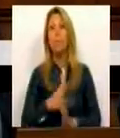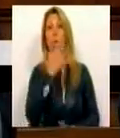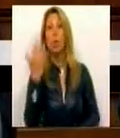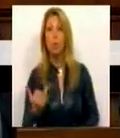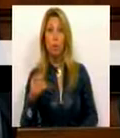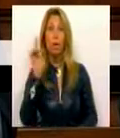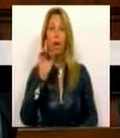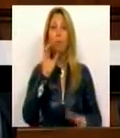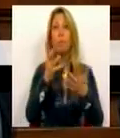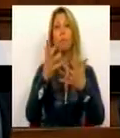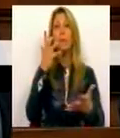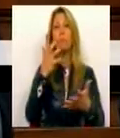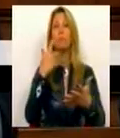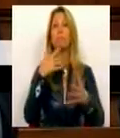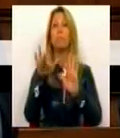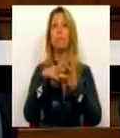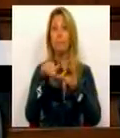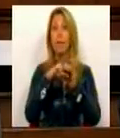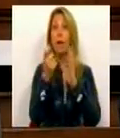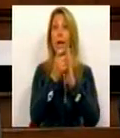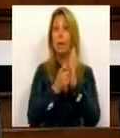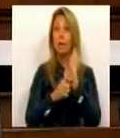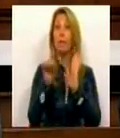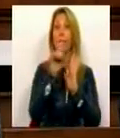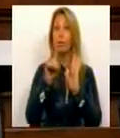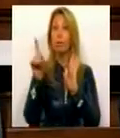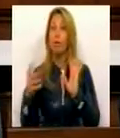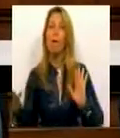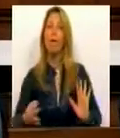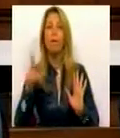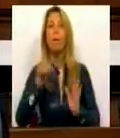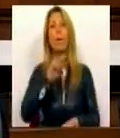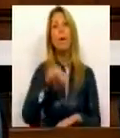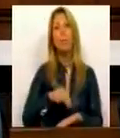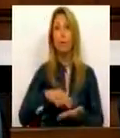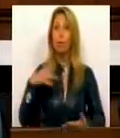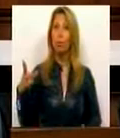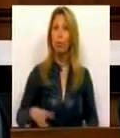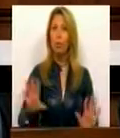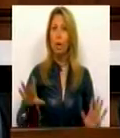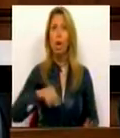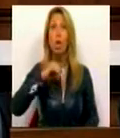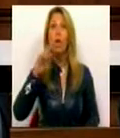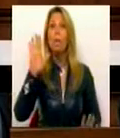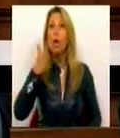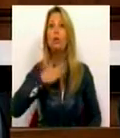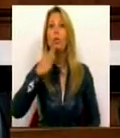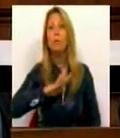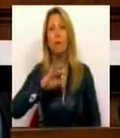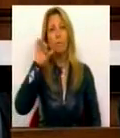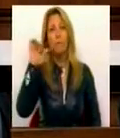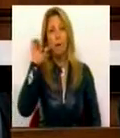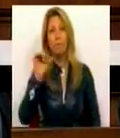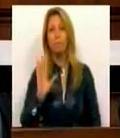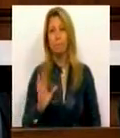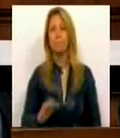importante destacar a entrada na agenda destas questões, também é a posição de Portugal, que ainda não é suficiente, ou seja, que